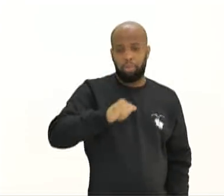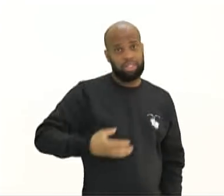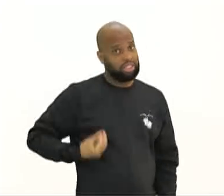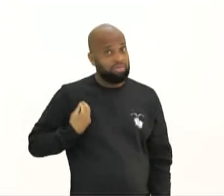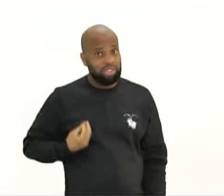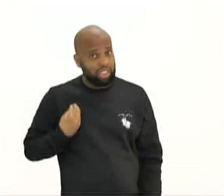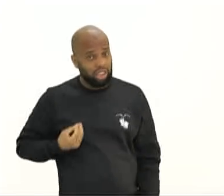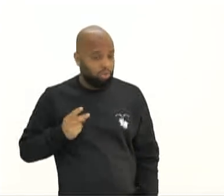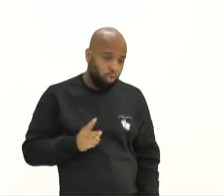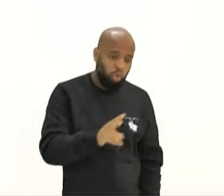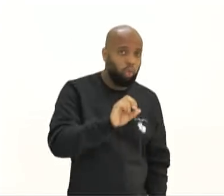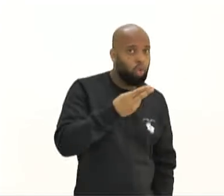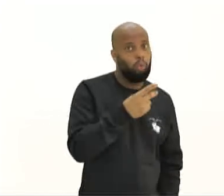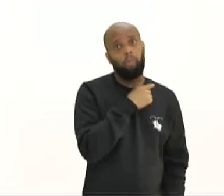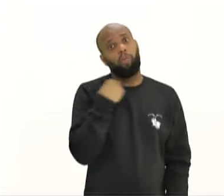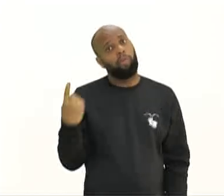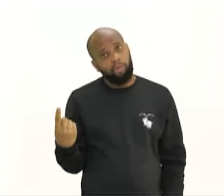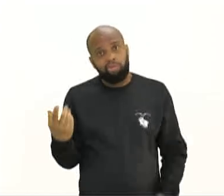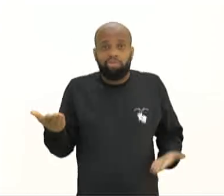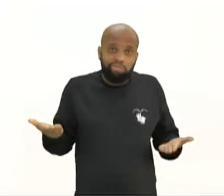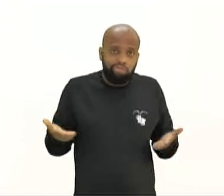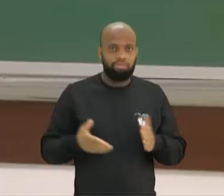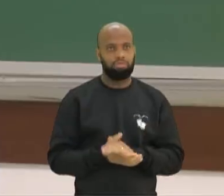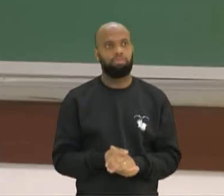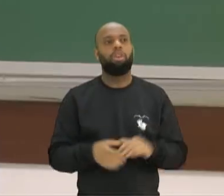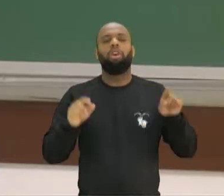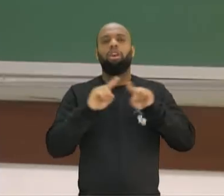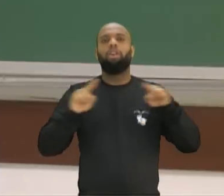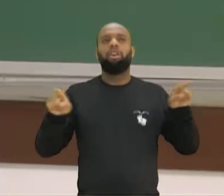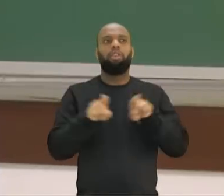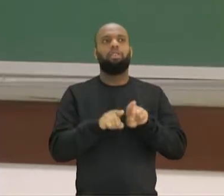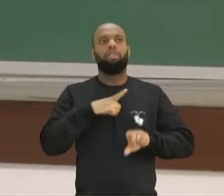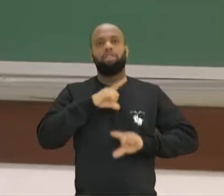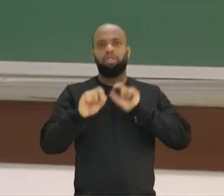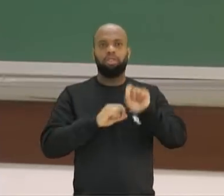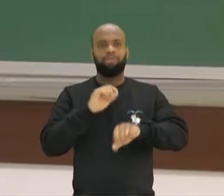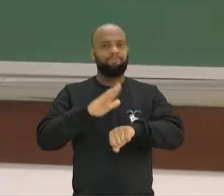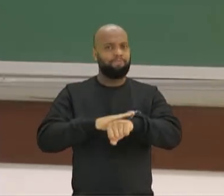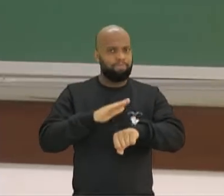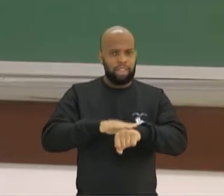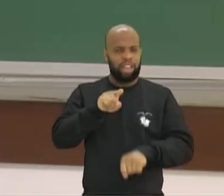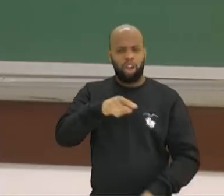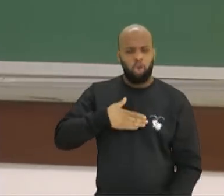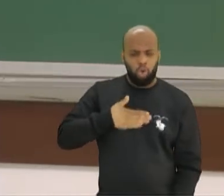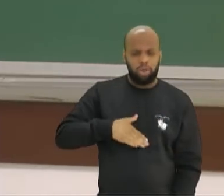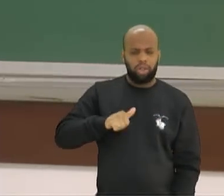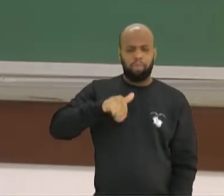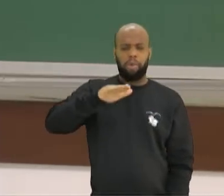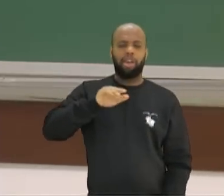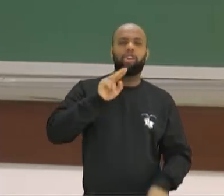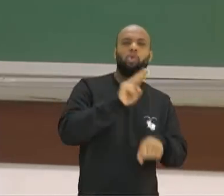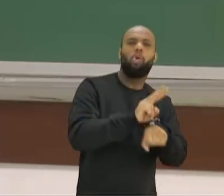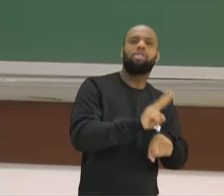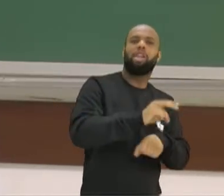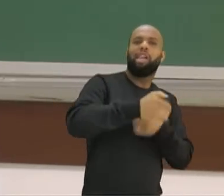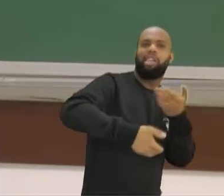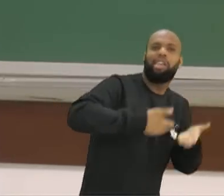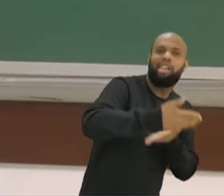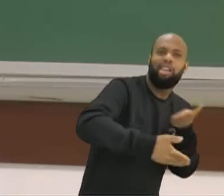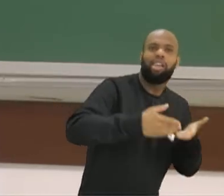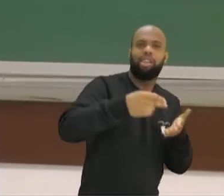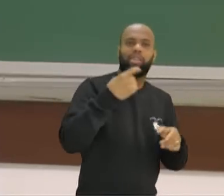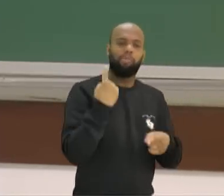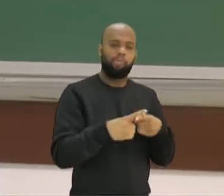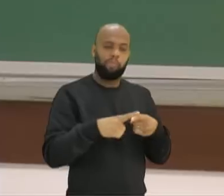tempo, poderiam viver ou melhorar. Mas a parte que ela mais gostou foi cuidar das crianças, deixar as